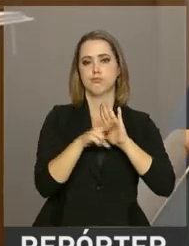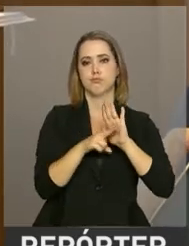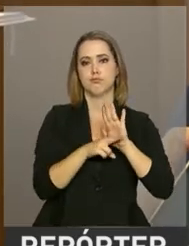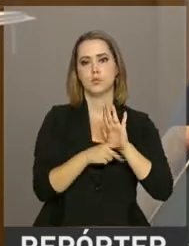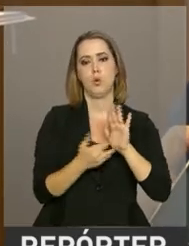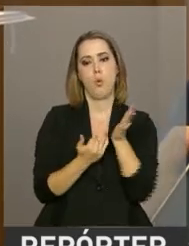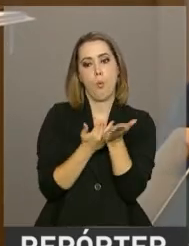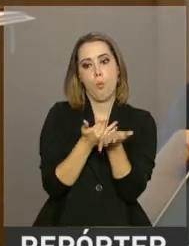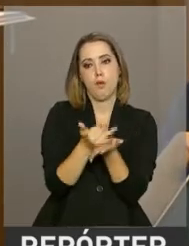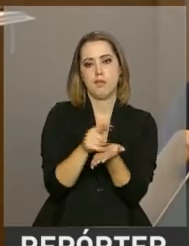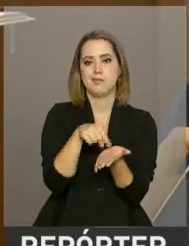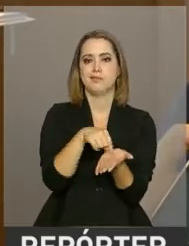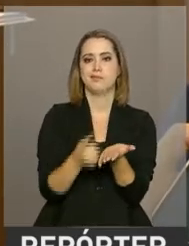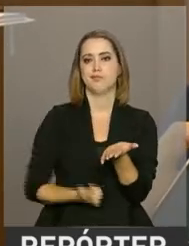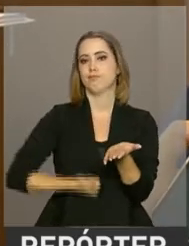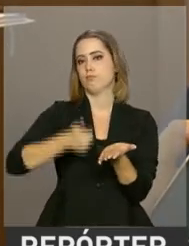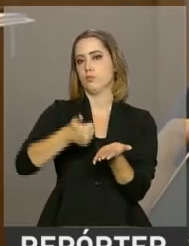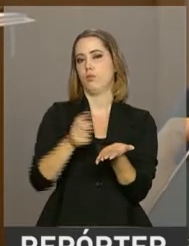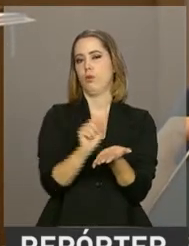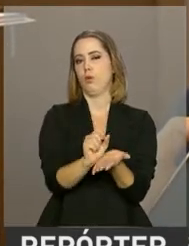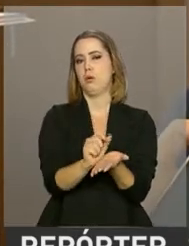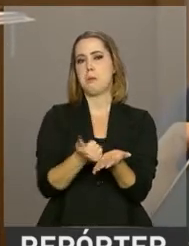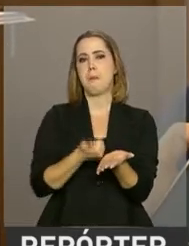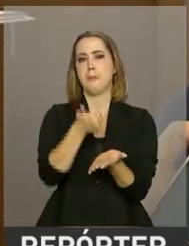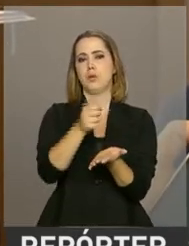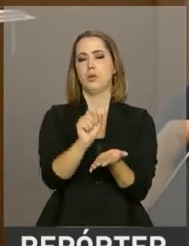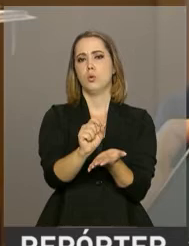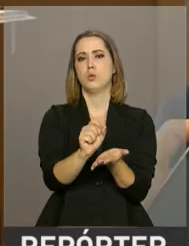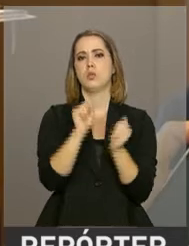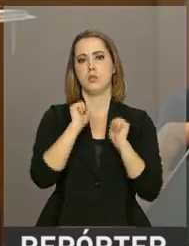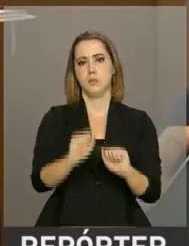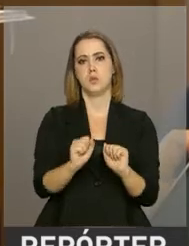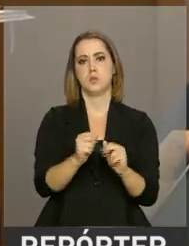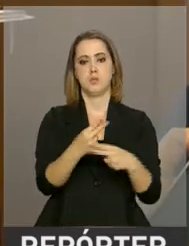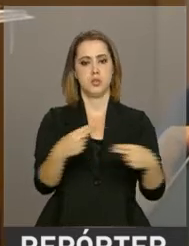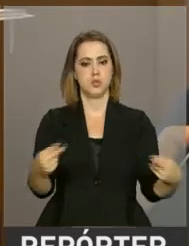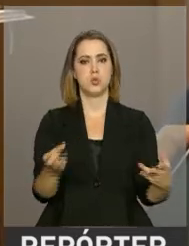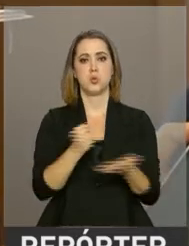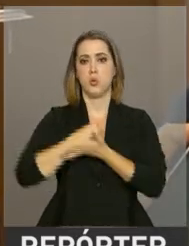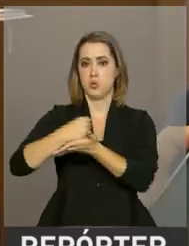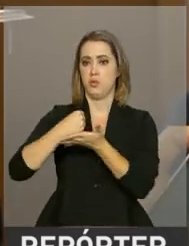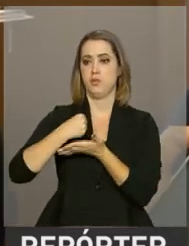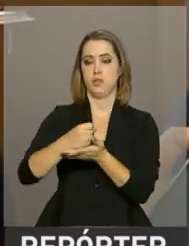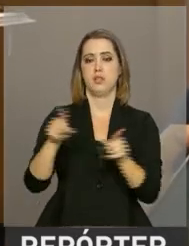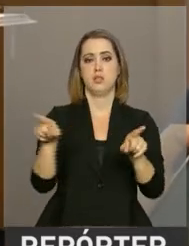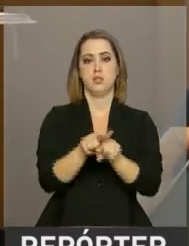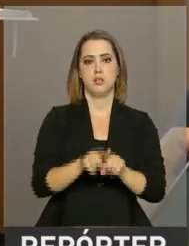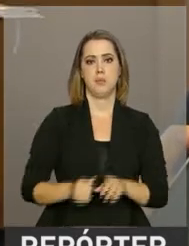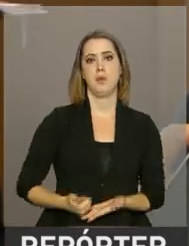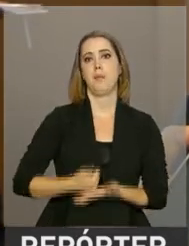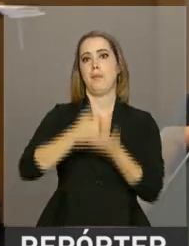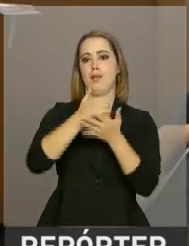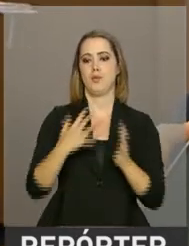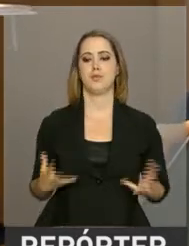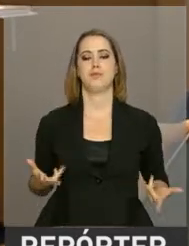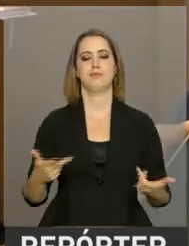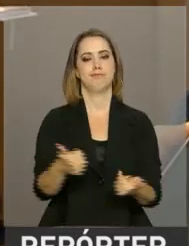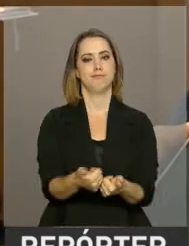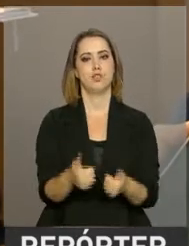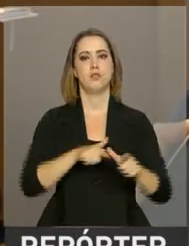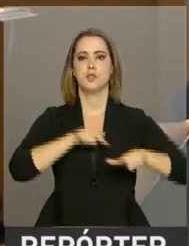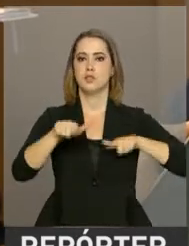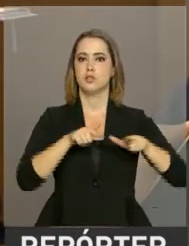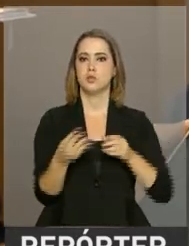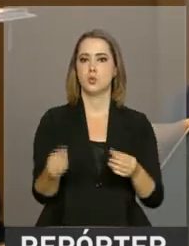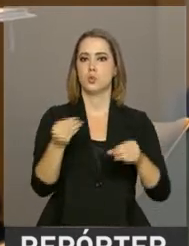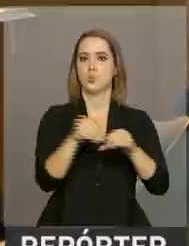vão desde a melhoria é das condições dos produtos em si até a melhoria da eficiência da operação do bnds